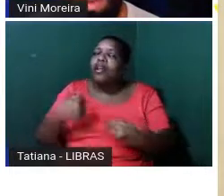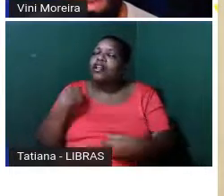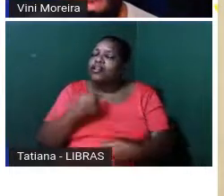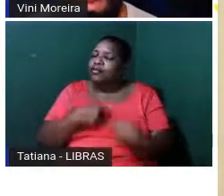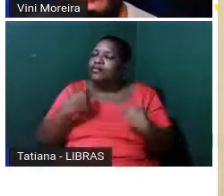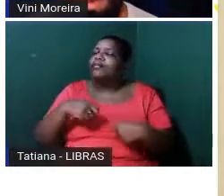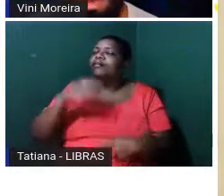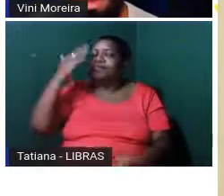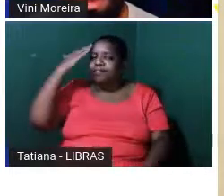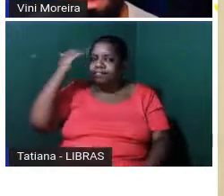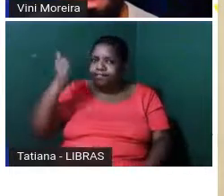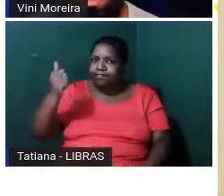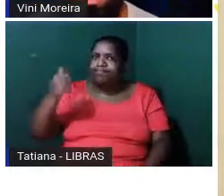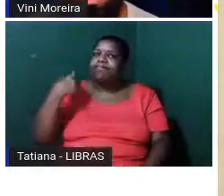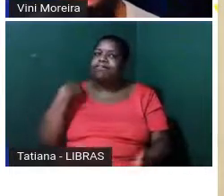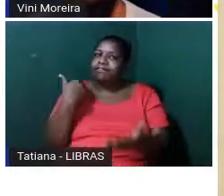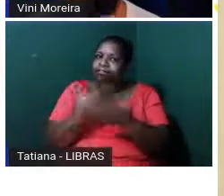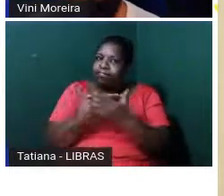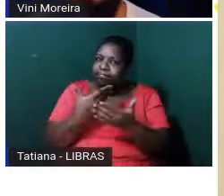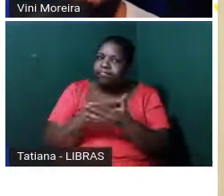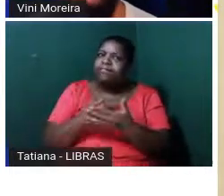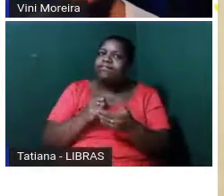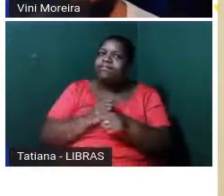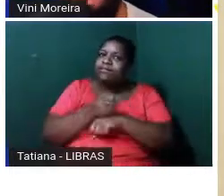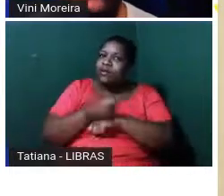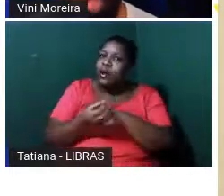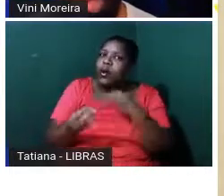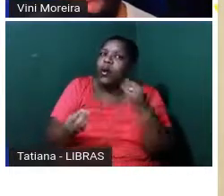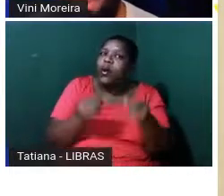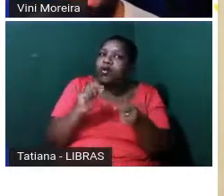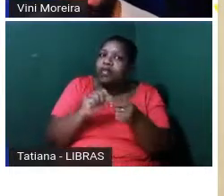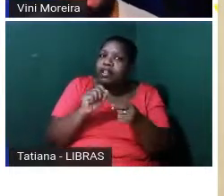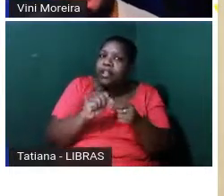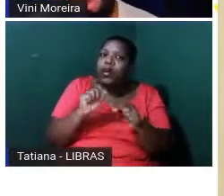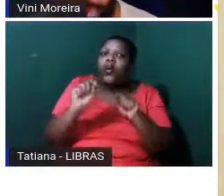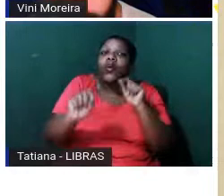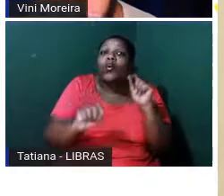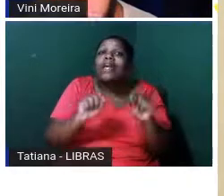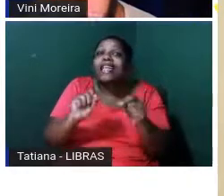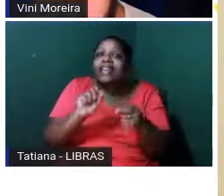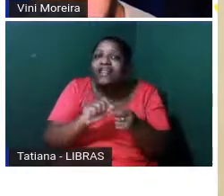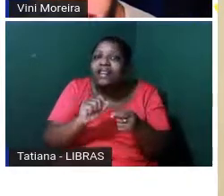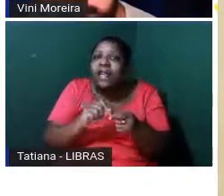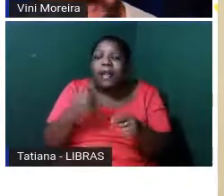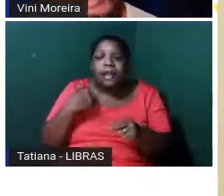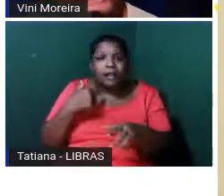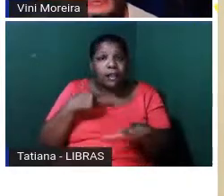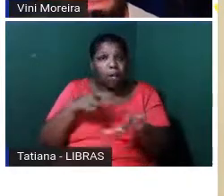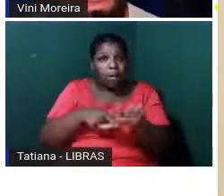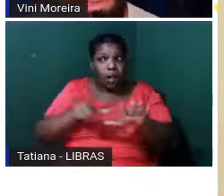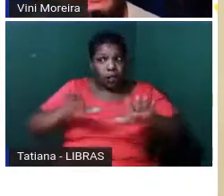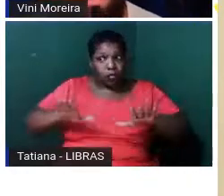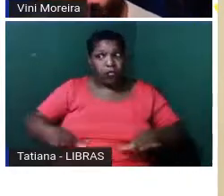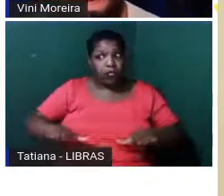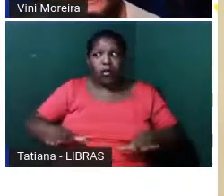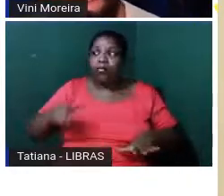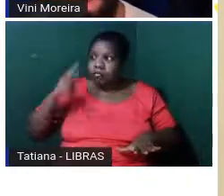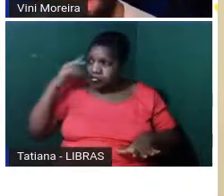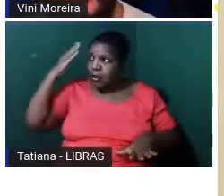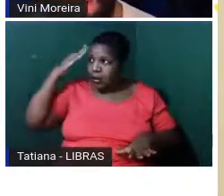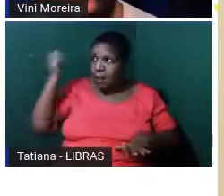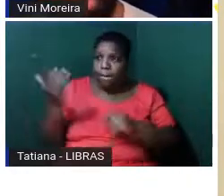tem que saber muito bem e como a gente vai fazer o que a gente vai fazer a gente tem que ter o pé no chão nessa base